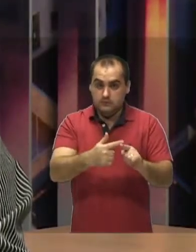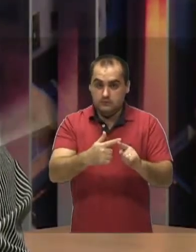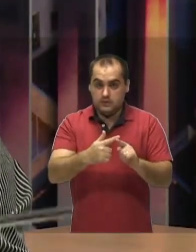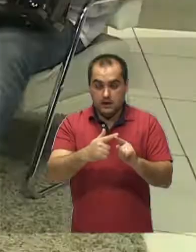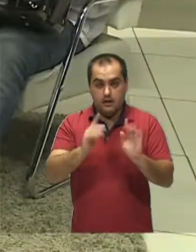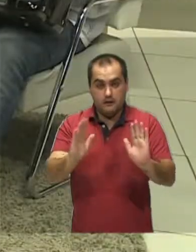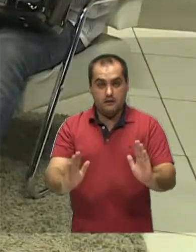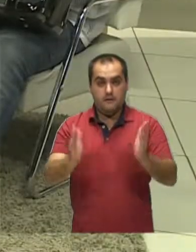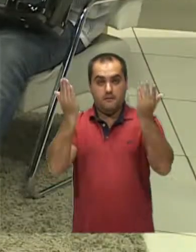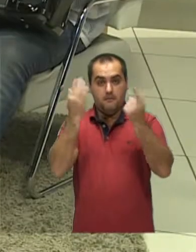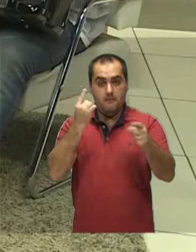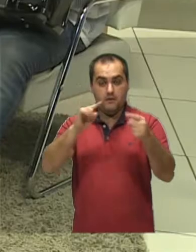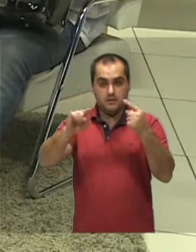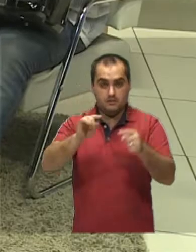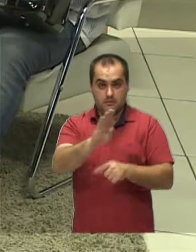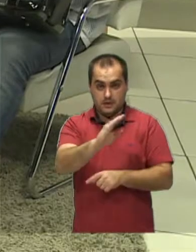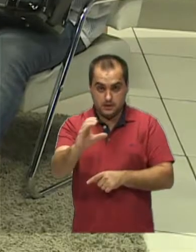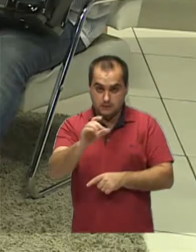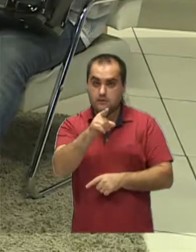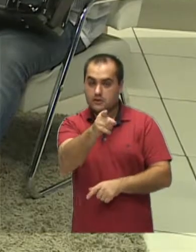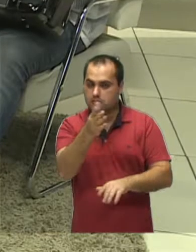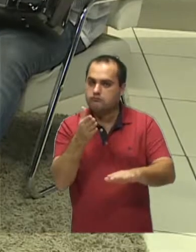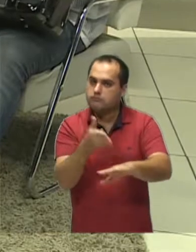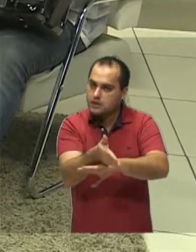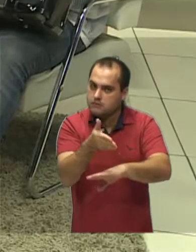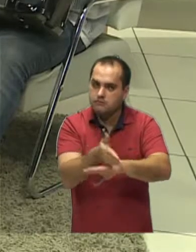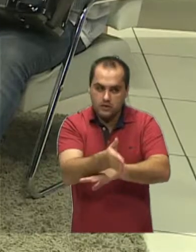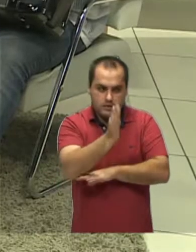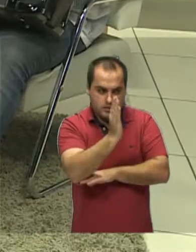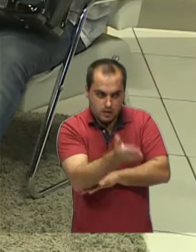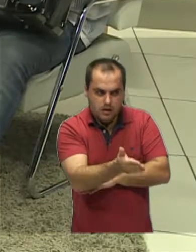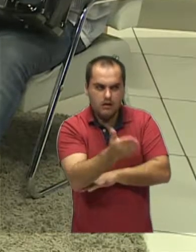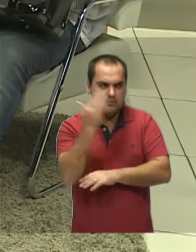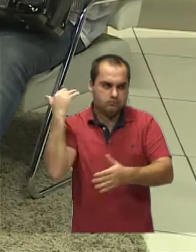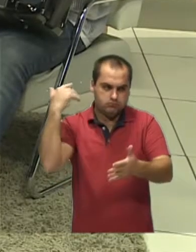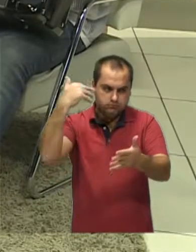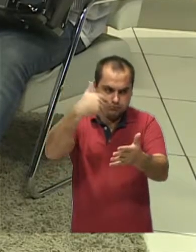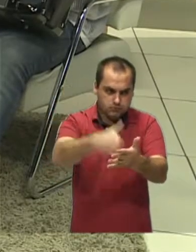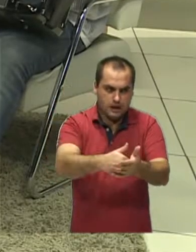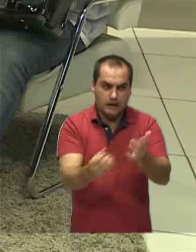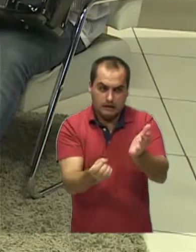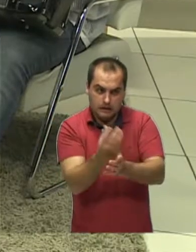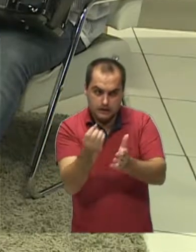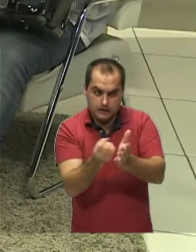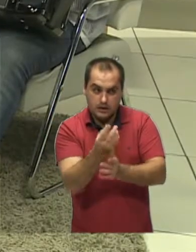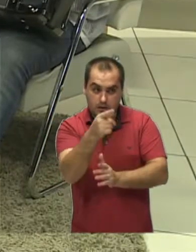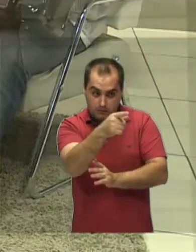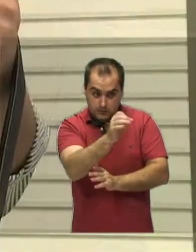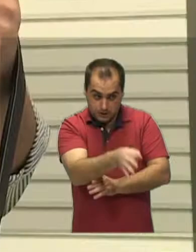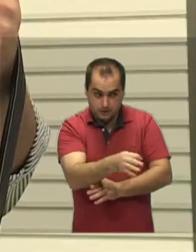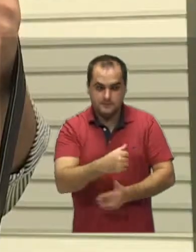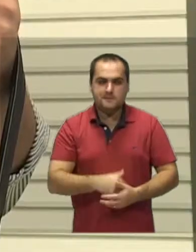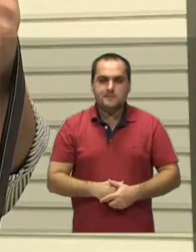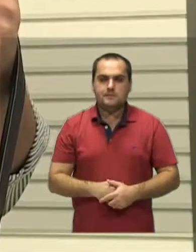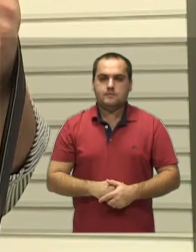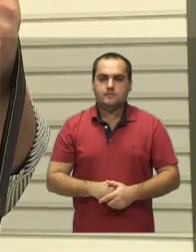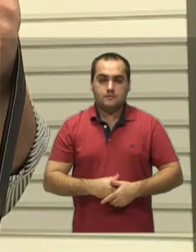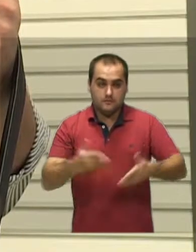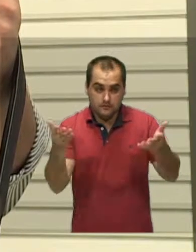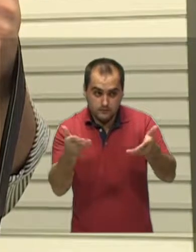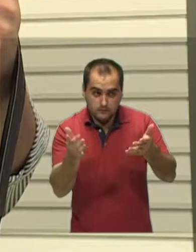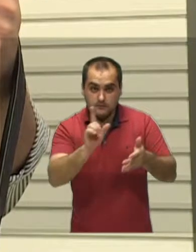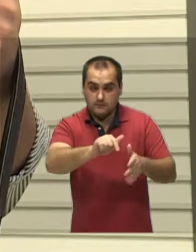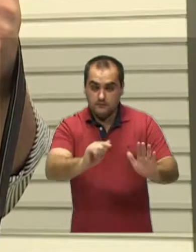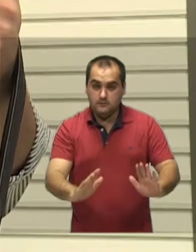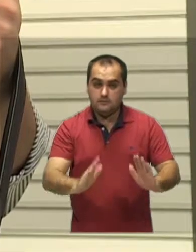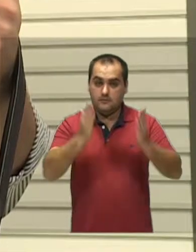Balneário Camboriú, que também você participou de toda essa criação, e hoje já é um festival